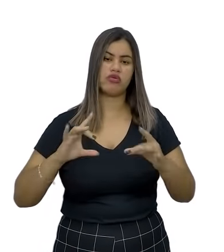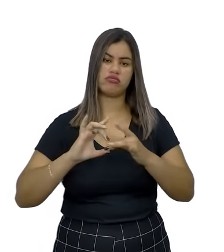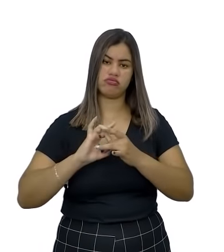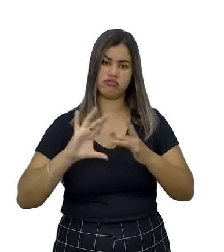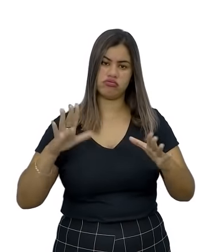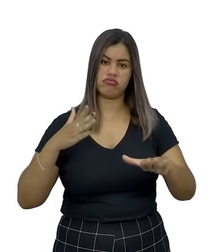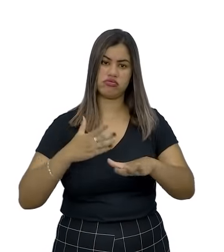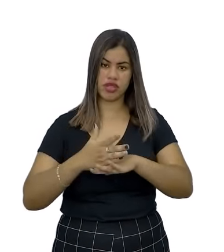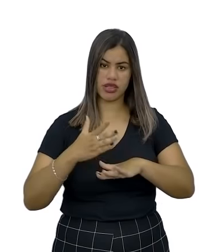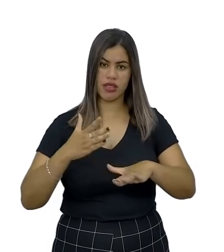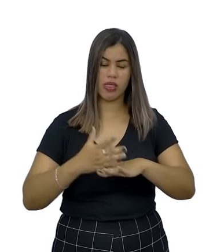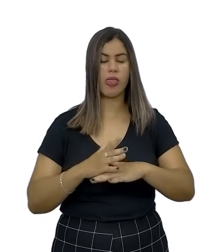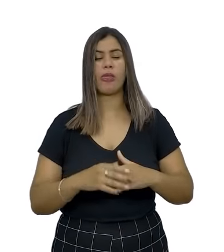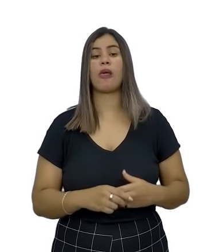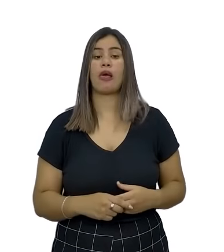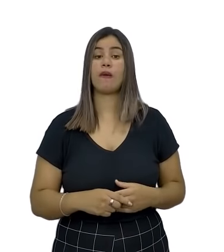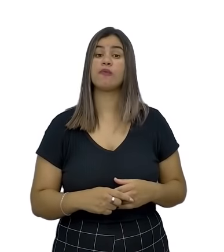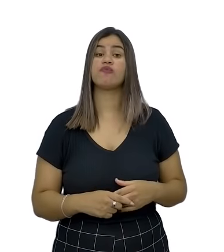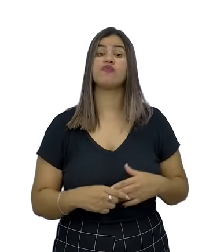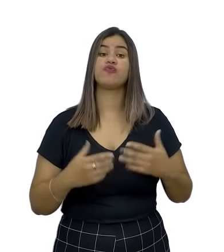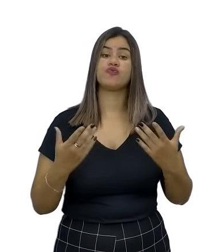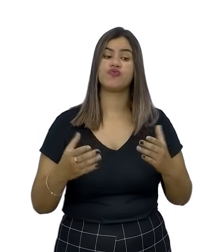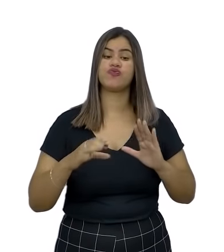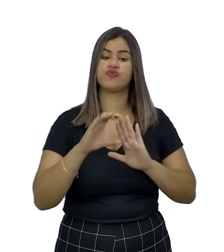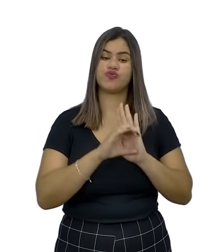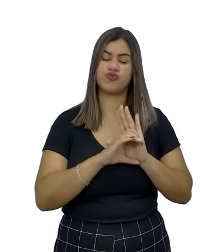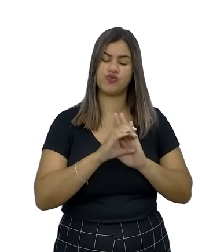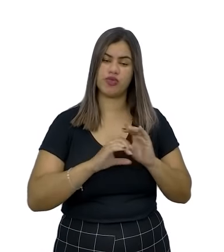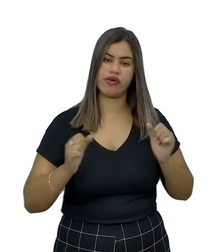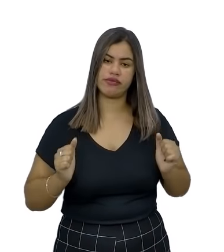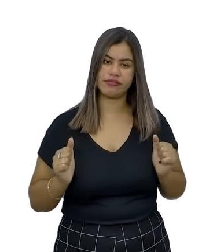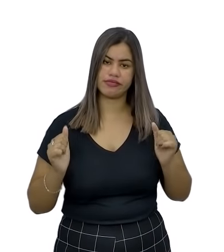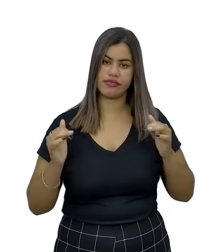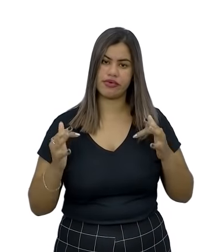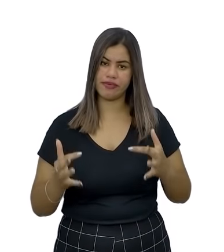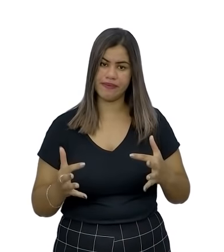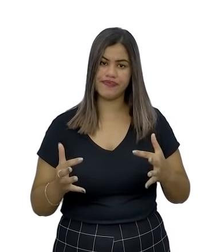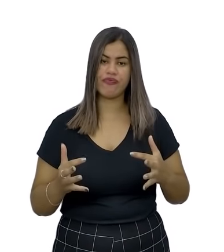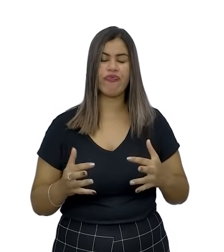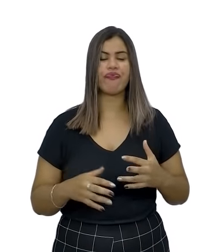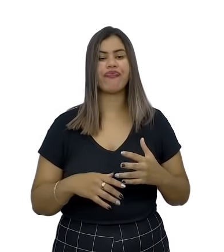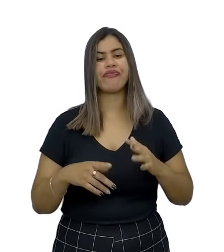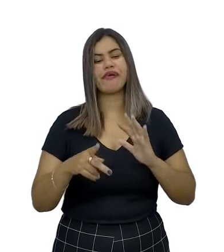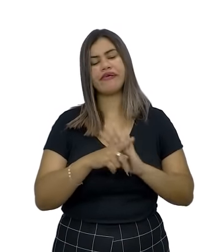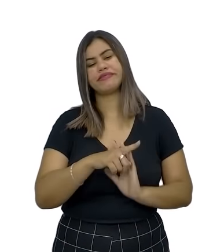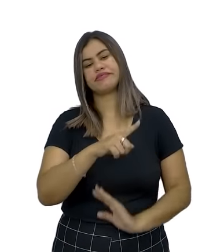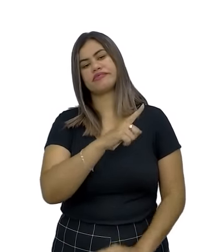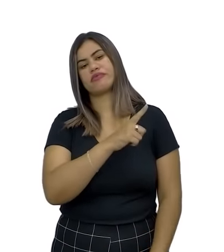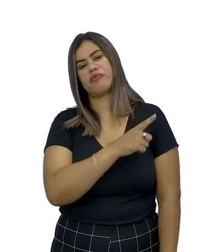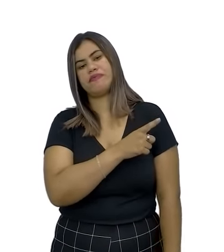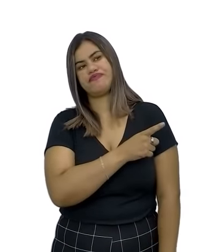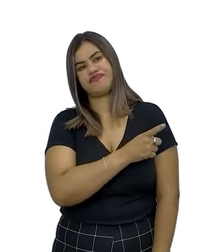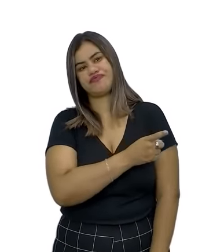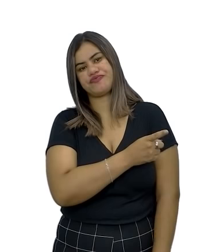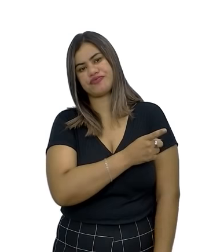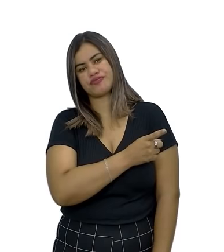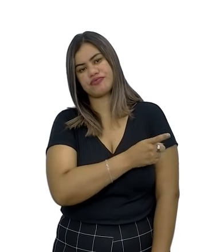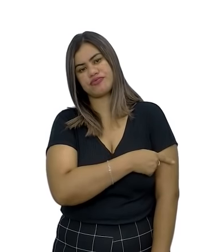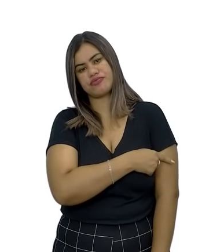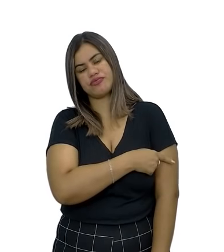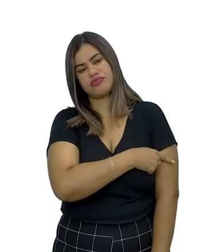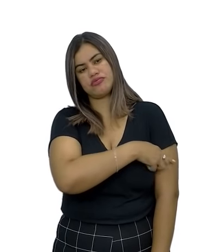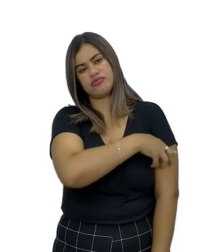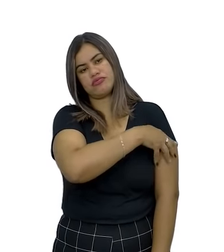disponíveis. Eu vou utilizar o currículo em ação, que é disponível do primeiro ano até a segunda série do